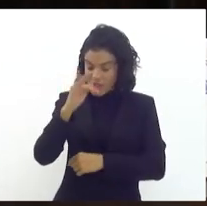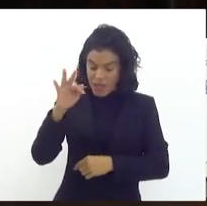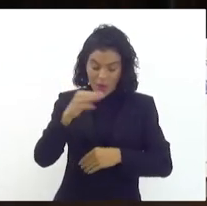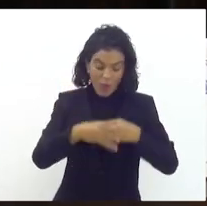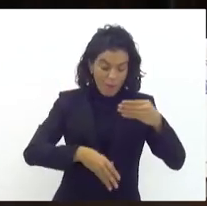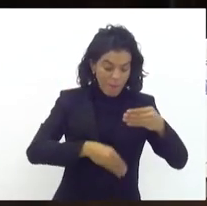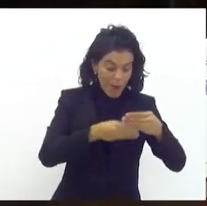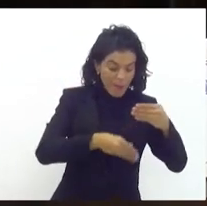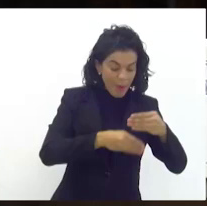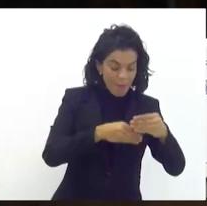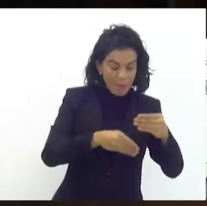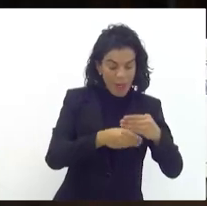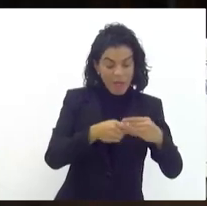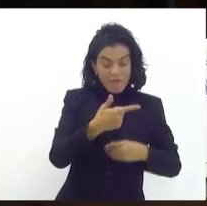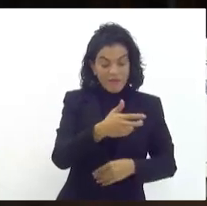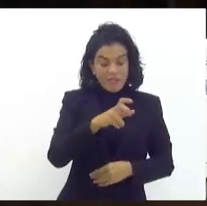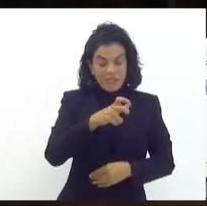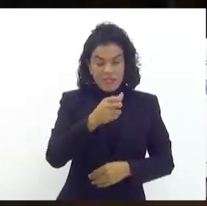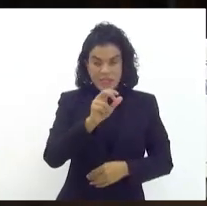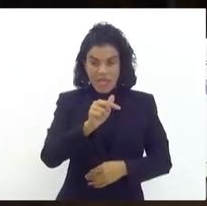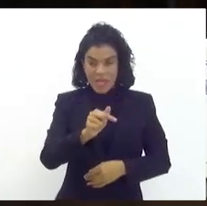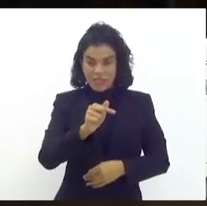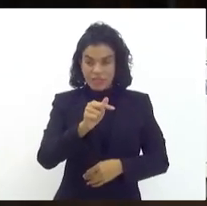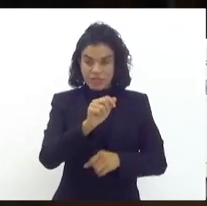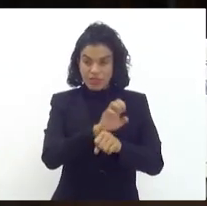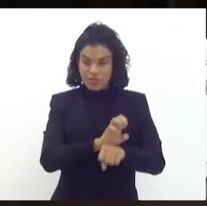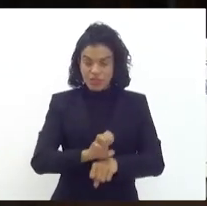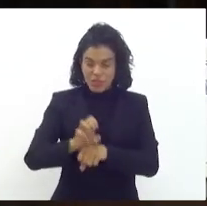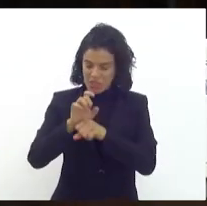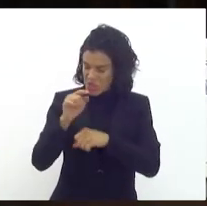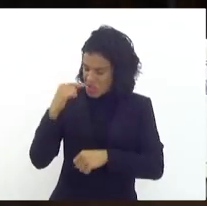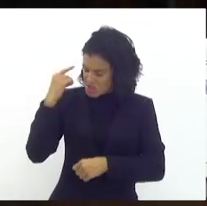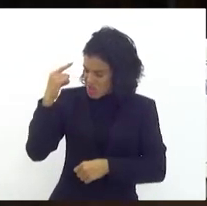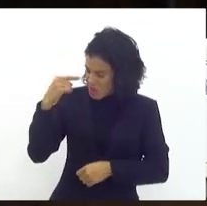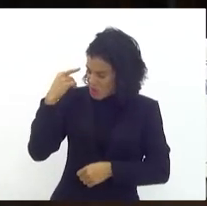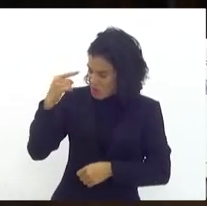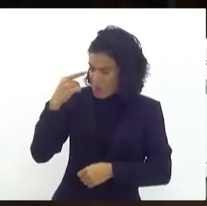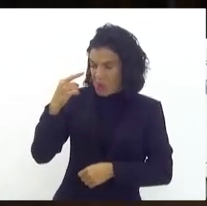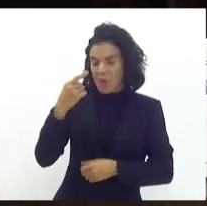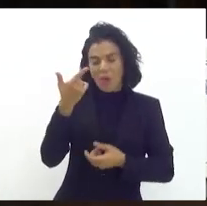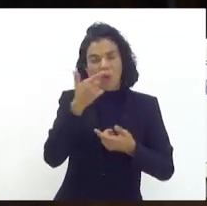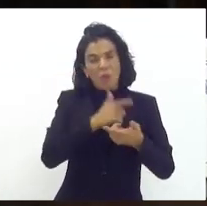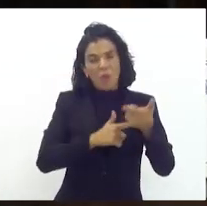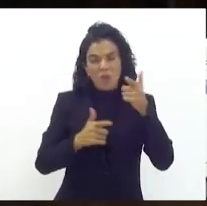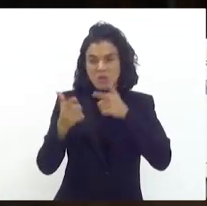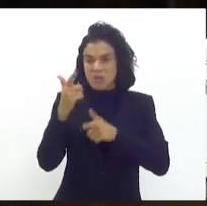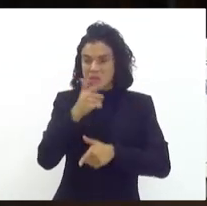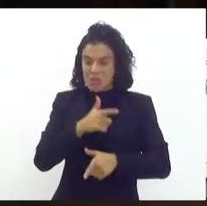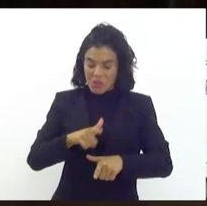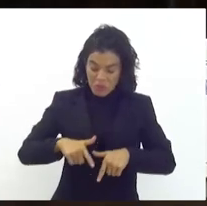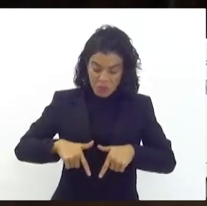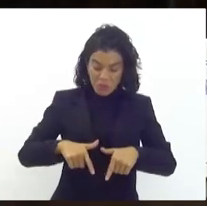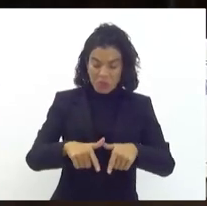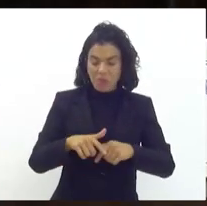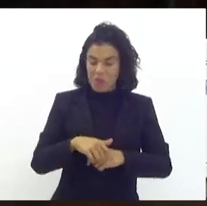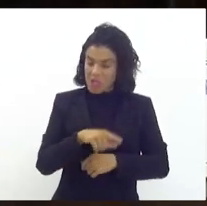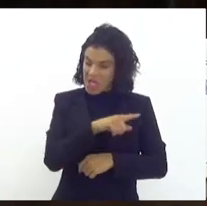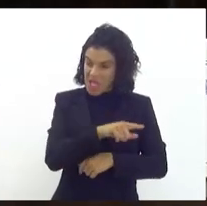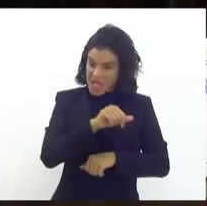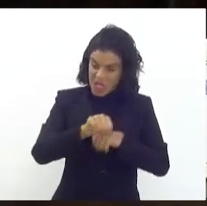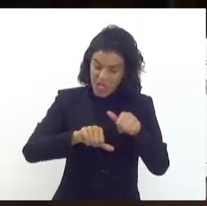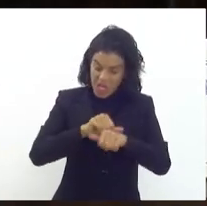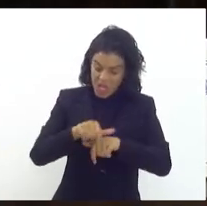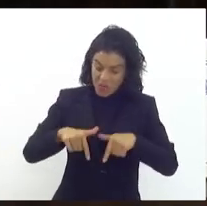matéria tributária e dos 27 estados eu falei assim mas é louco esse cara como é que ele conseguiu fazer isso e ele atualiza